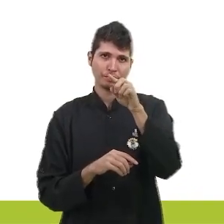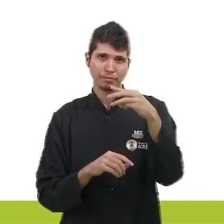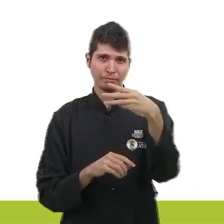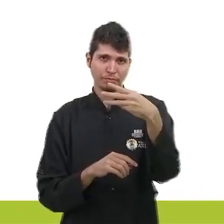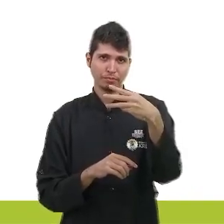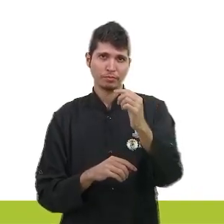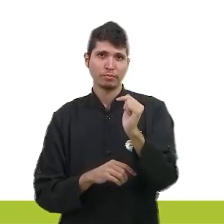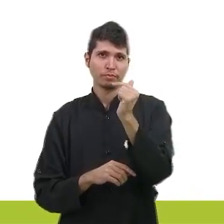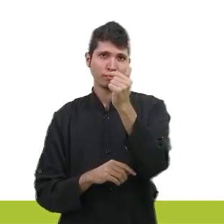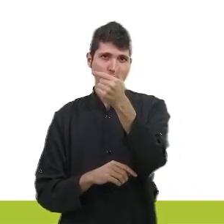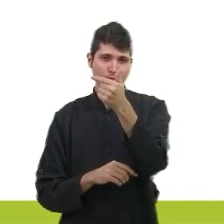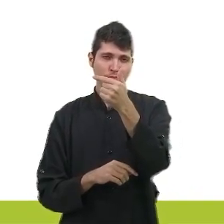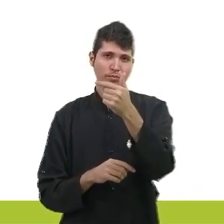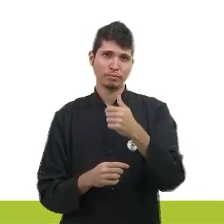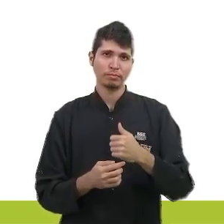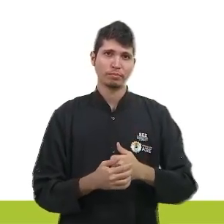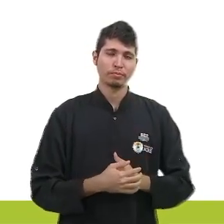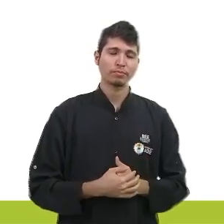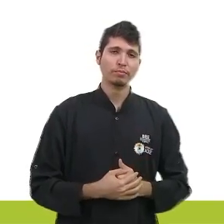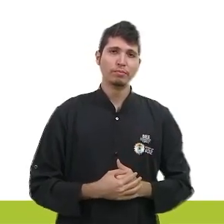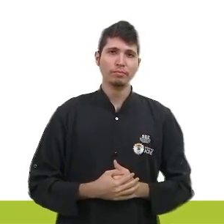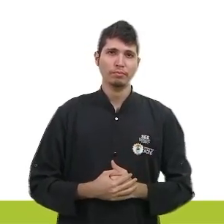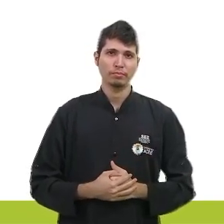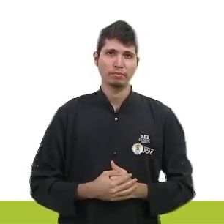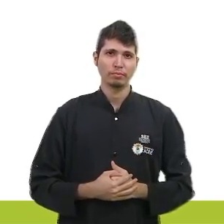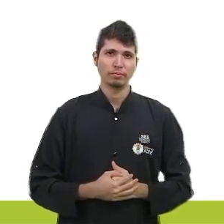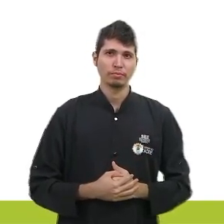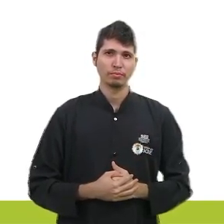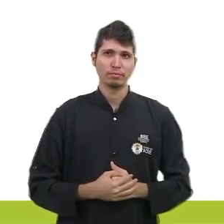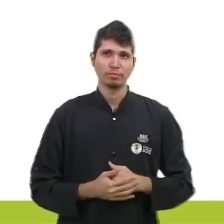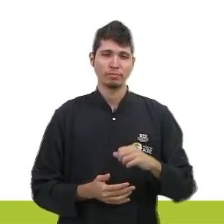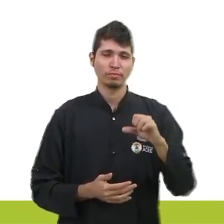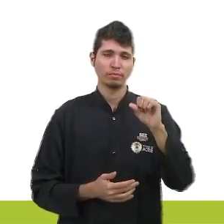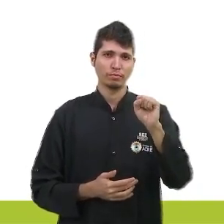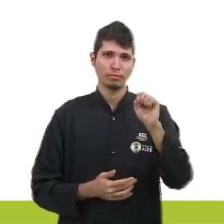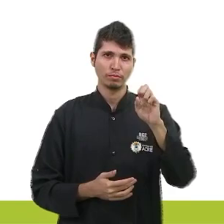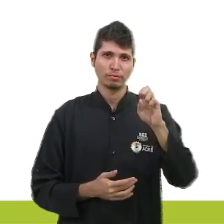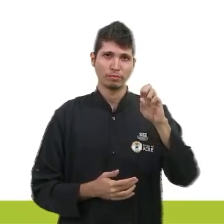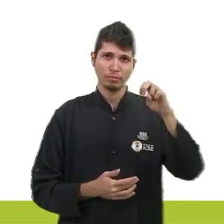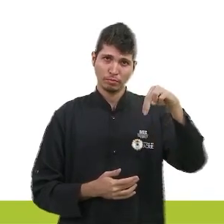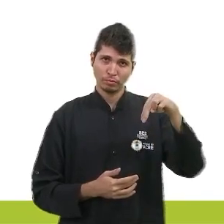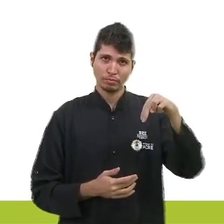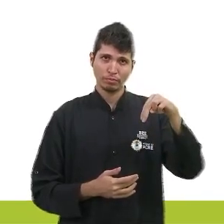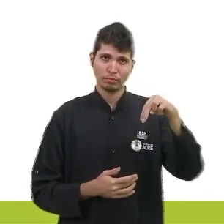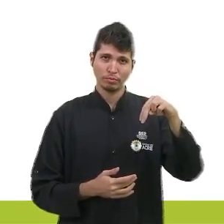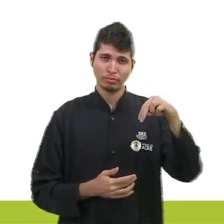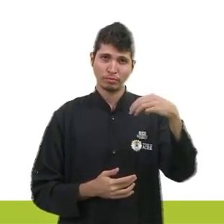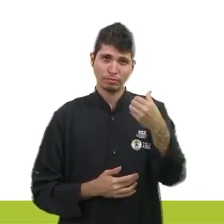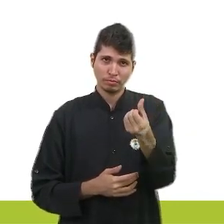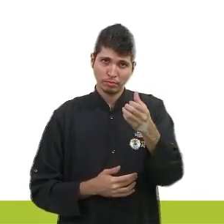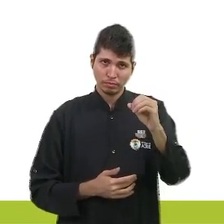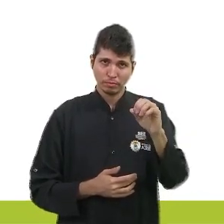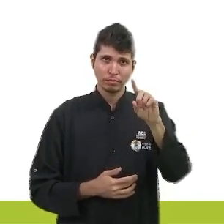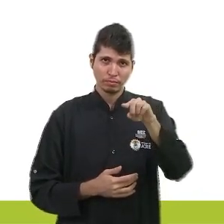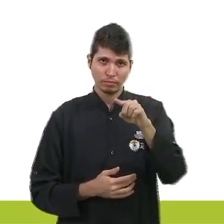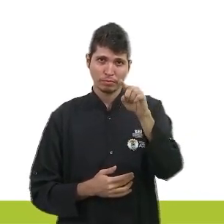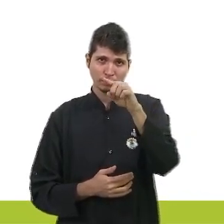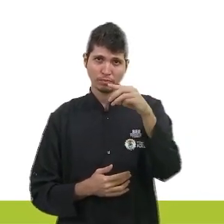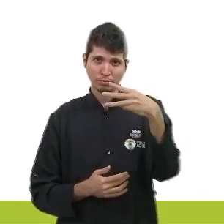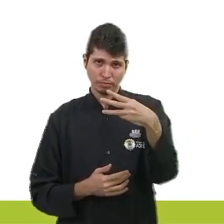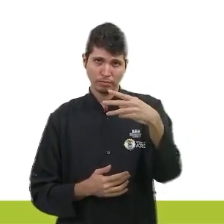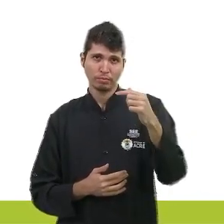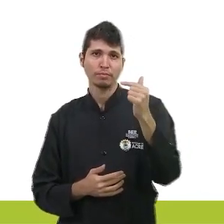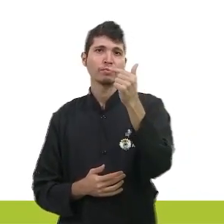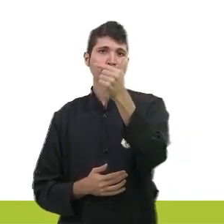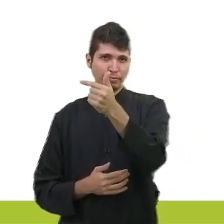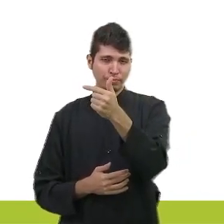sobre 2. Então, você pode dizer que seno de 60 graus é raiz de 3 sobre 2. Se eu quiser o cosseno de 60 graus,